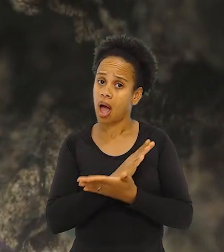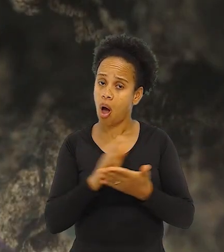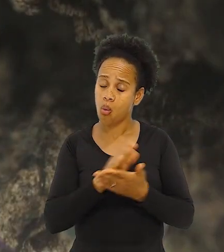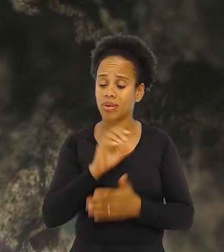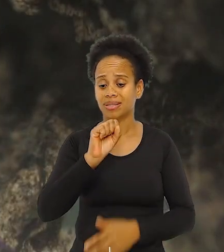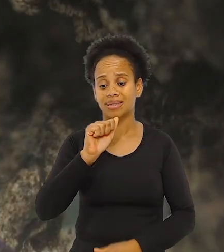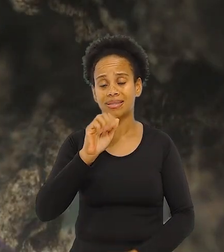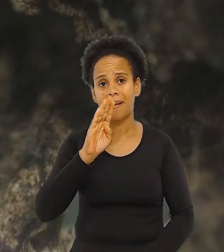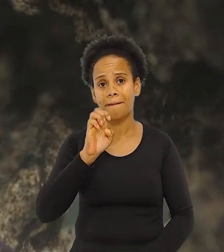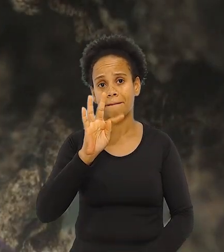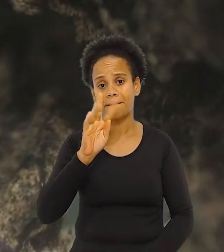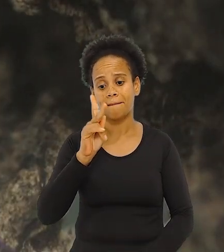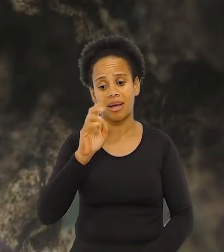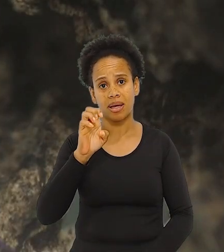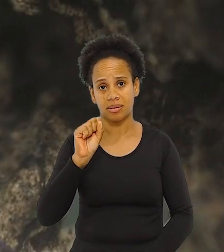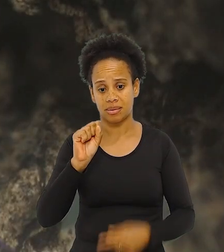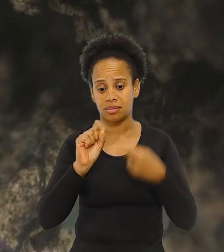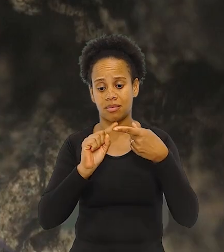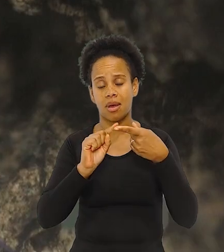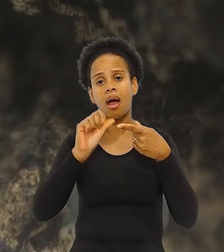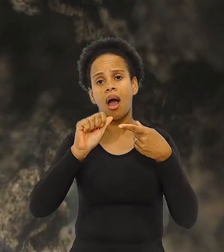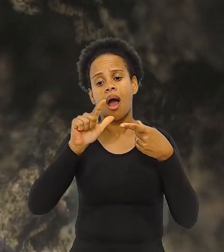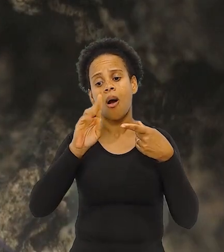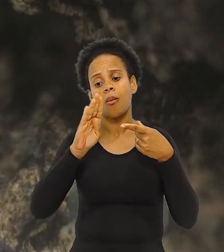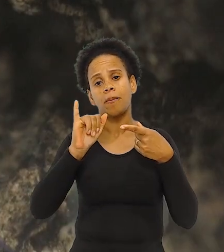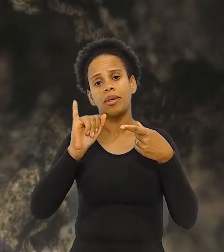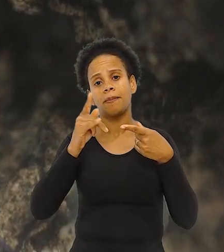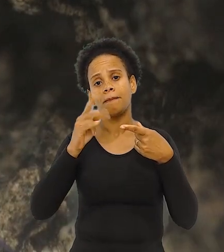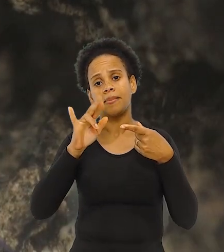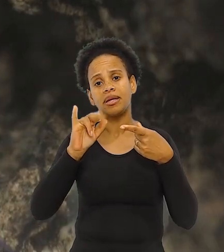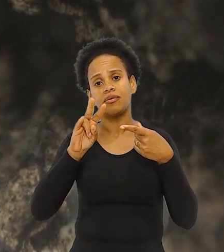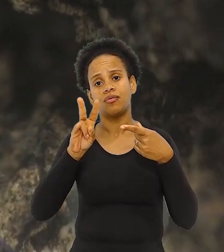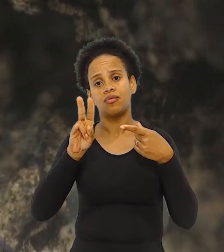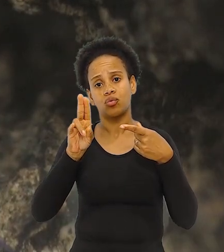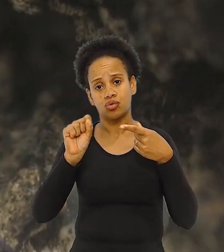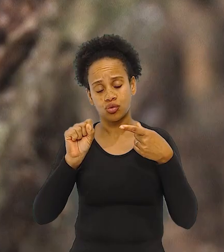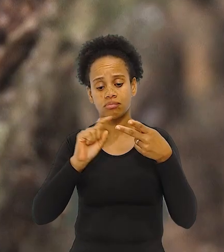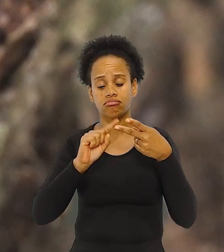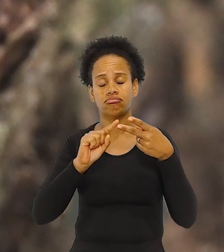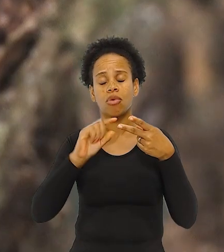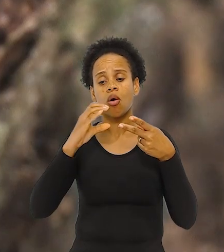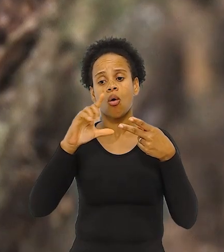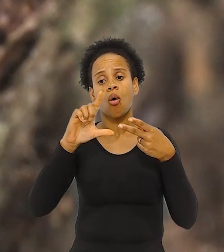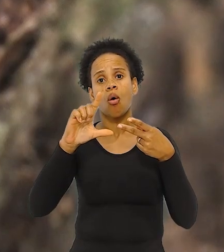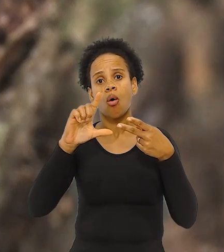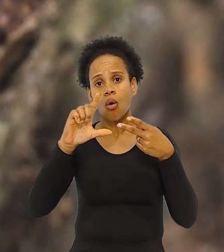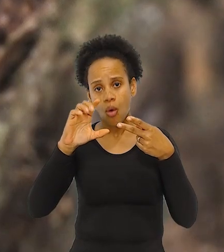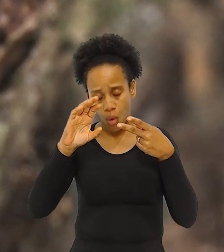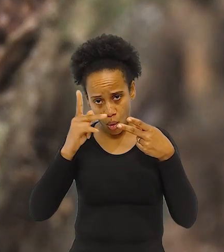gênero Sabetes, como os Sabetes albiprivos e os Sabetes